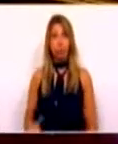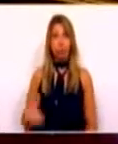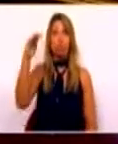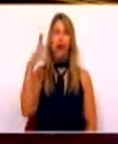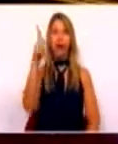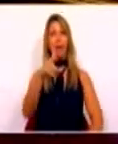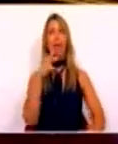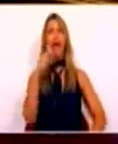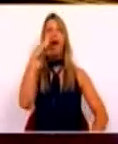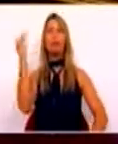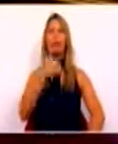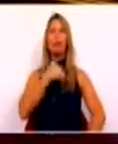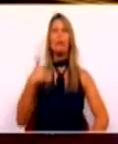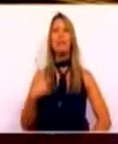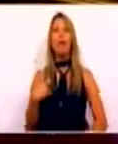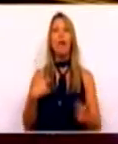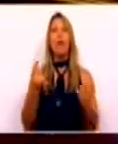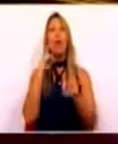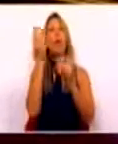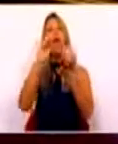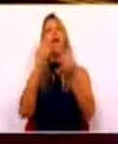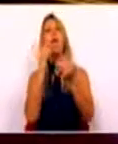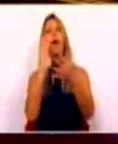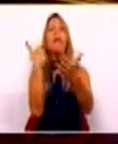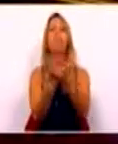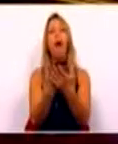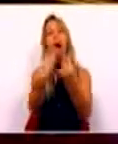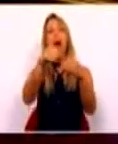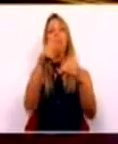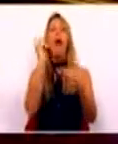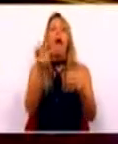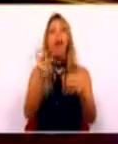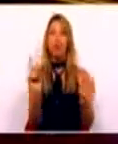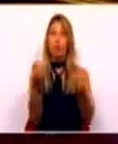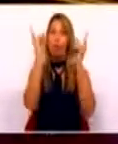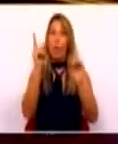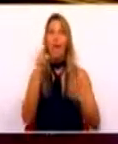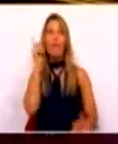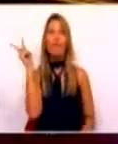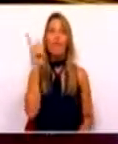não é acrescentar anos à vida, é acrescentar vida saudável aos anos. Muito obrigada.